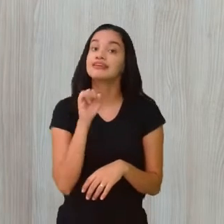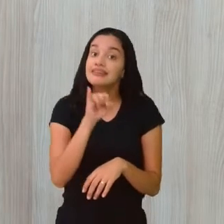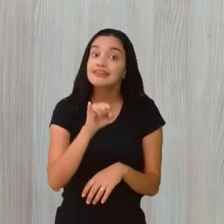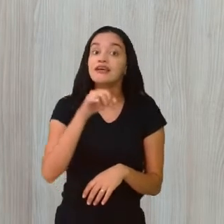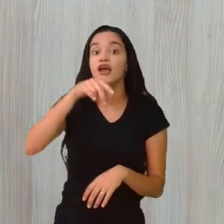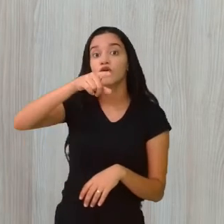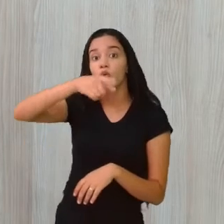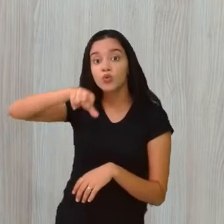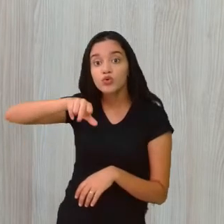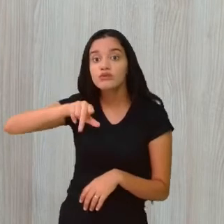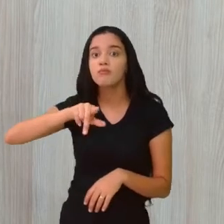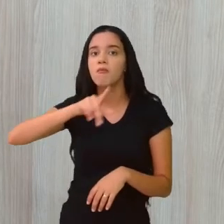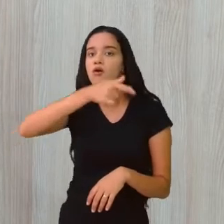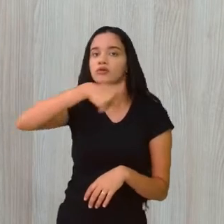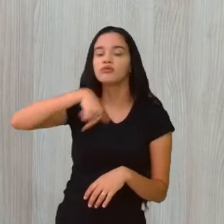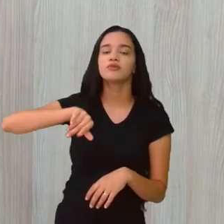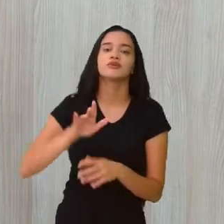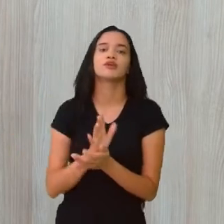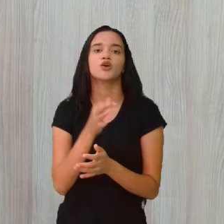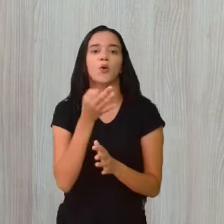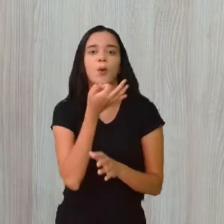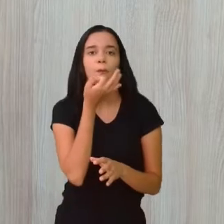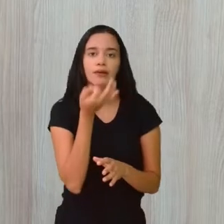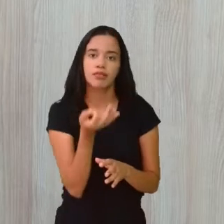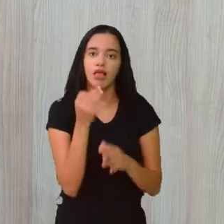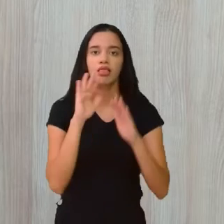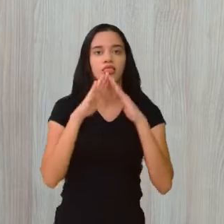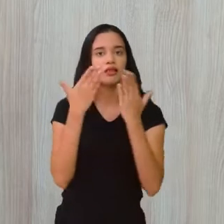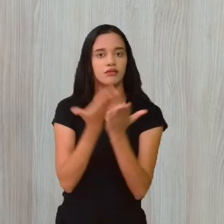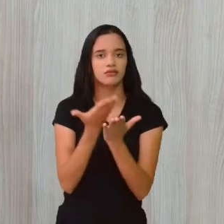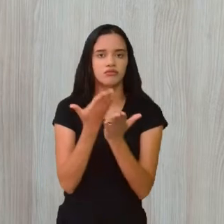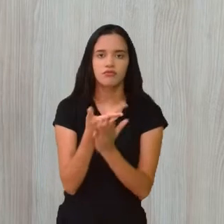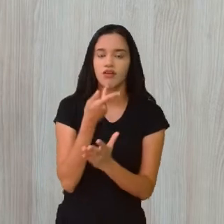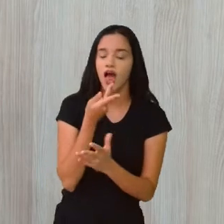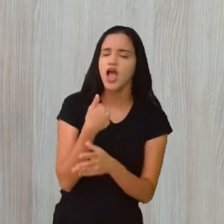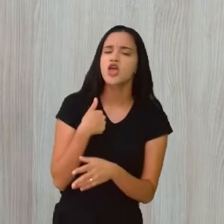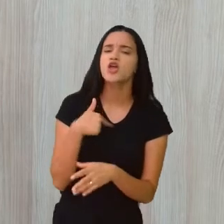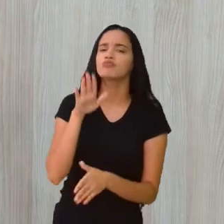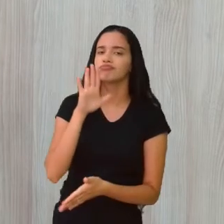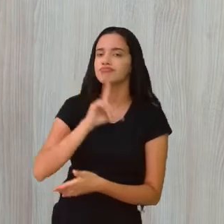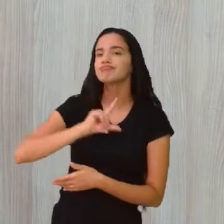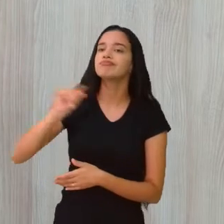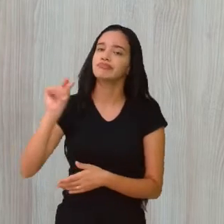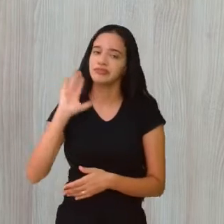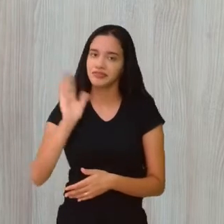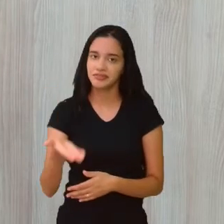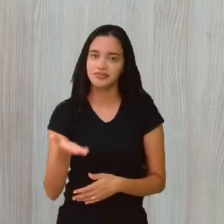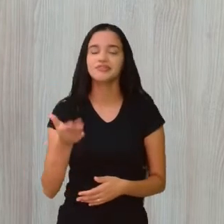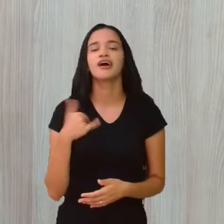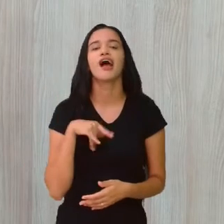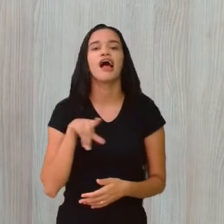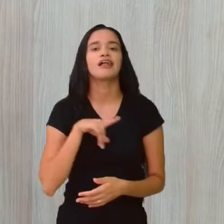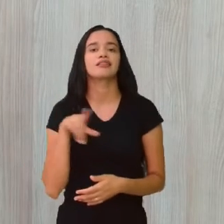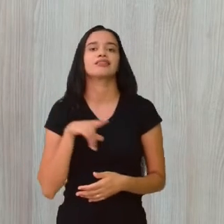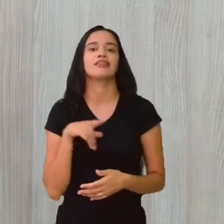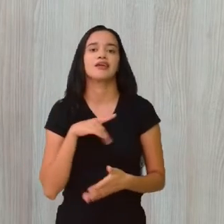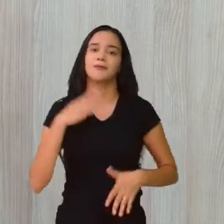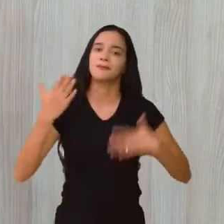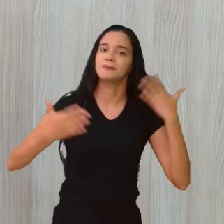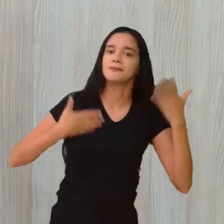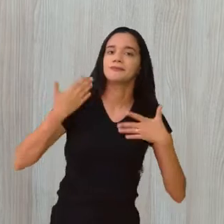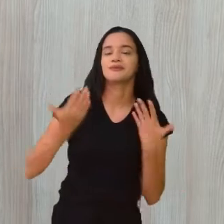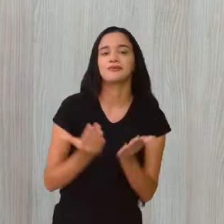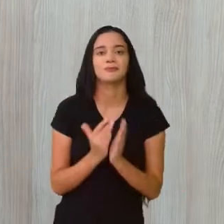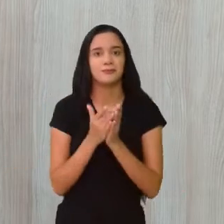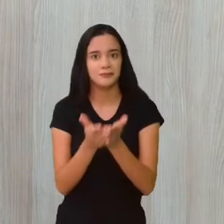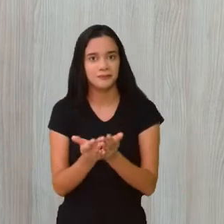quando vocês comentarem, ou lá na escola, quando vocês comentarem, alguns vão dizer, eu já fui, porque tem aí o passeio também do barco